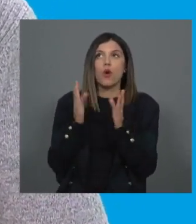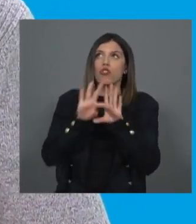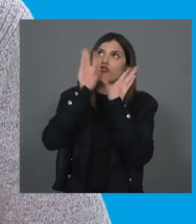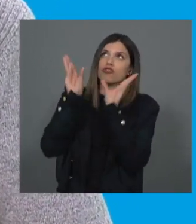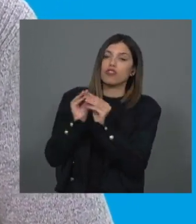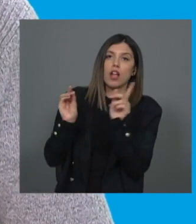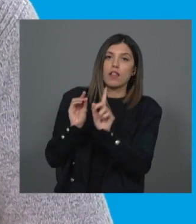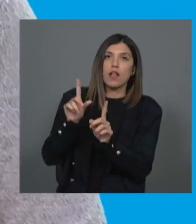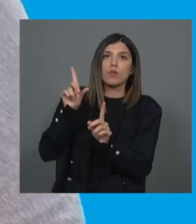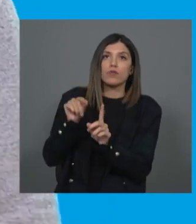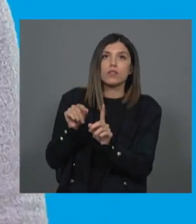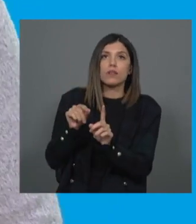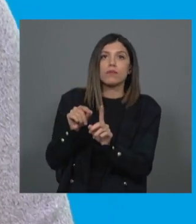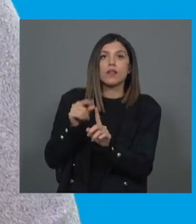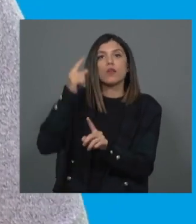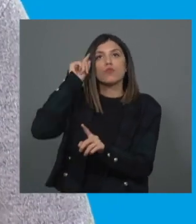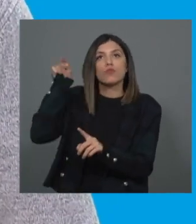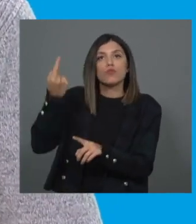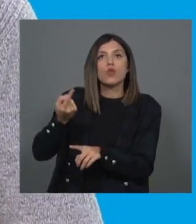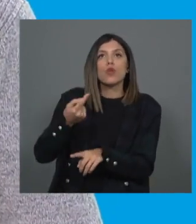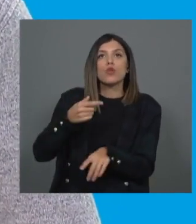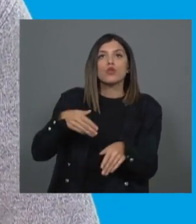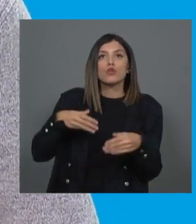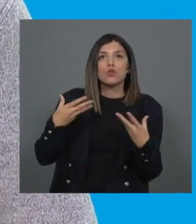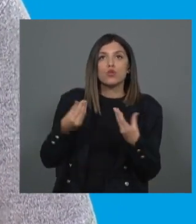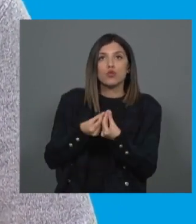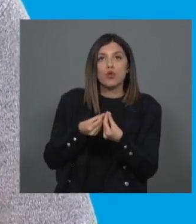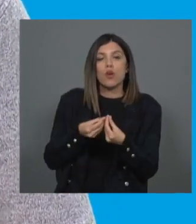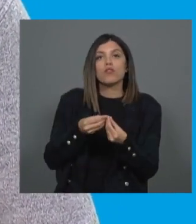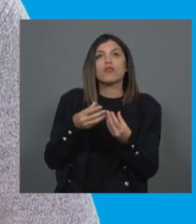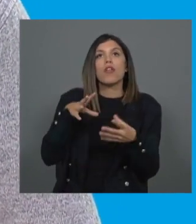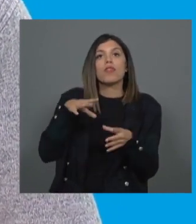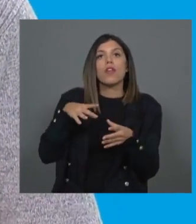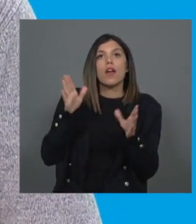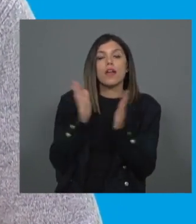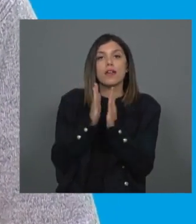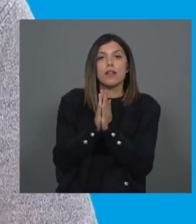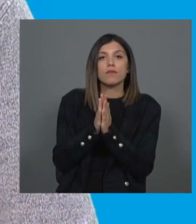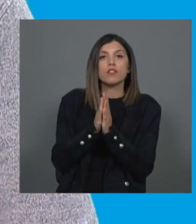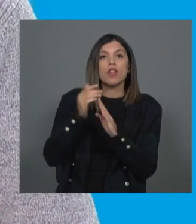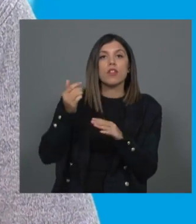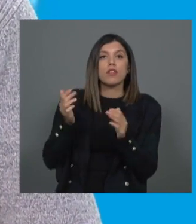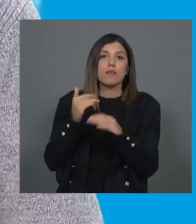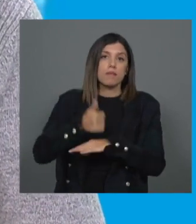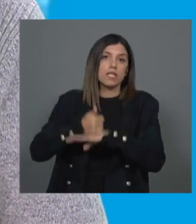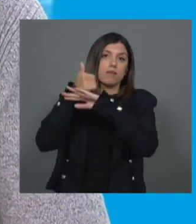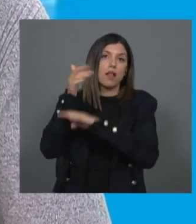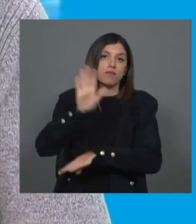sabemos do sínodo diocesano da Diocese de Lisboa, não é? Que nos acompanhou nos últimos anos. Portanto,